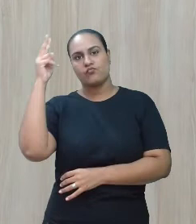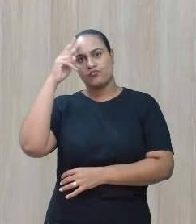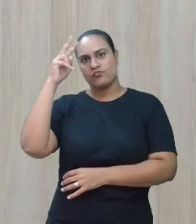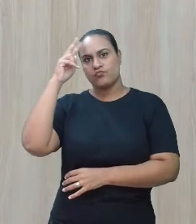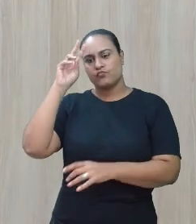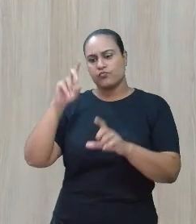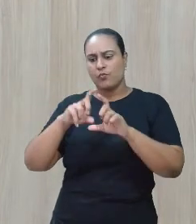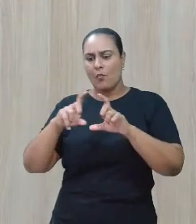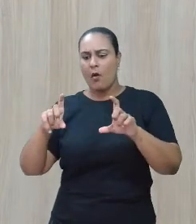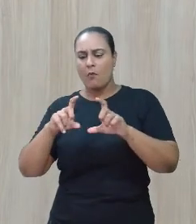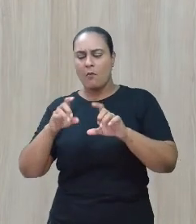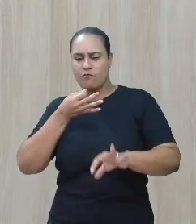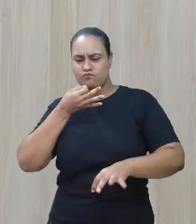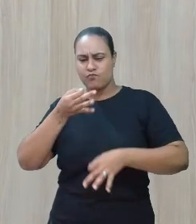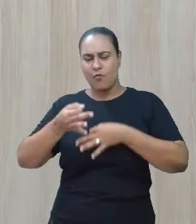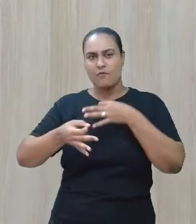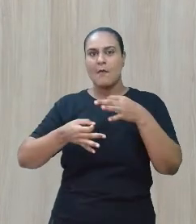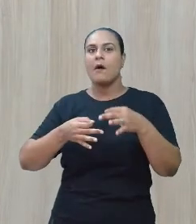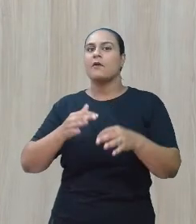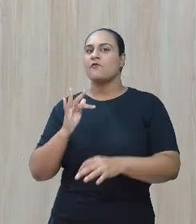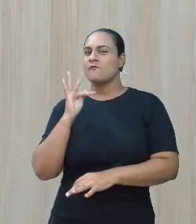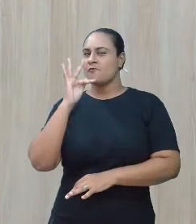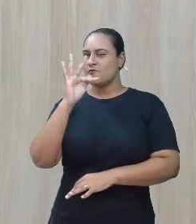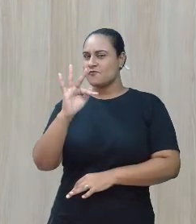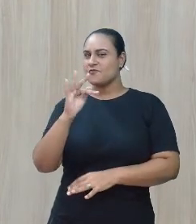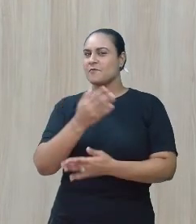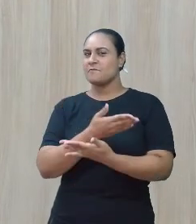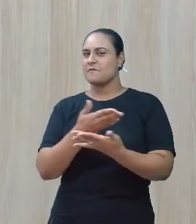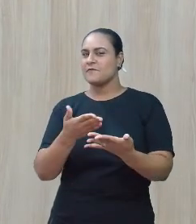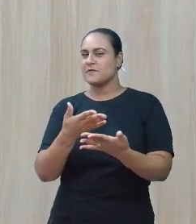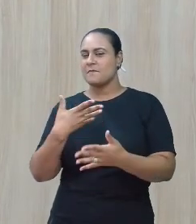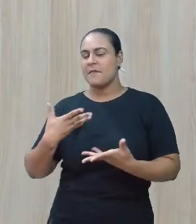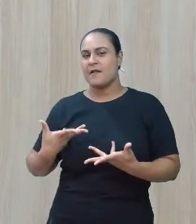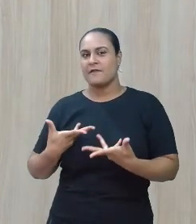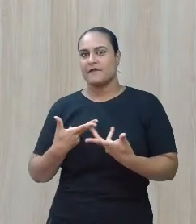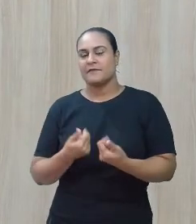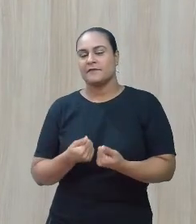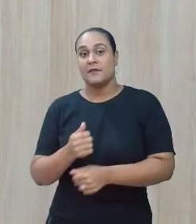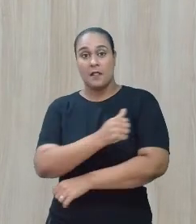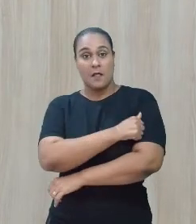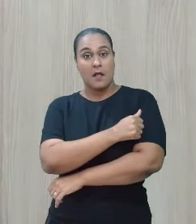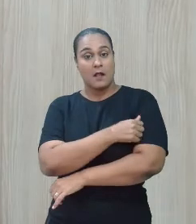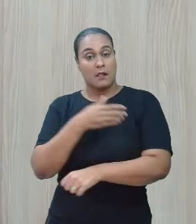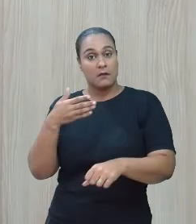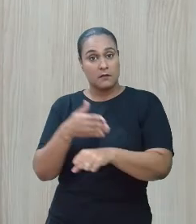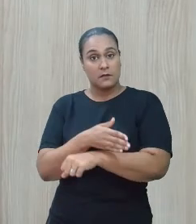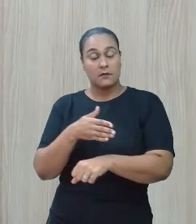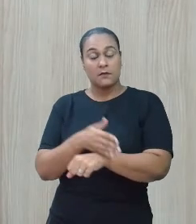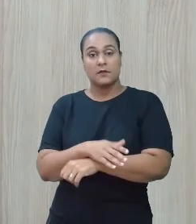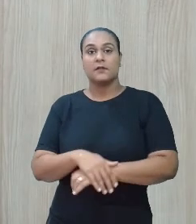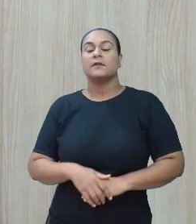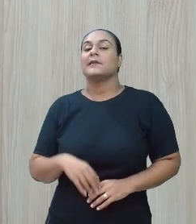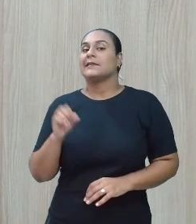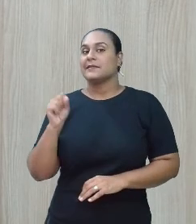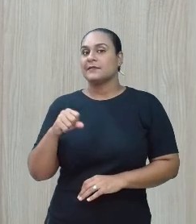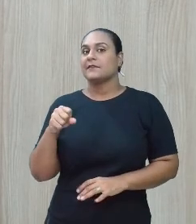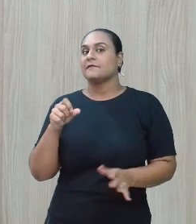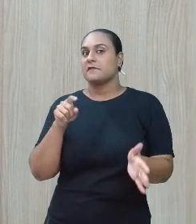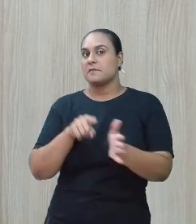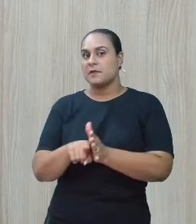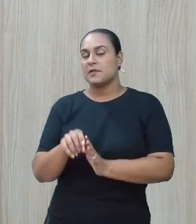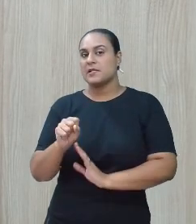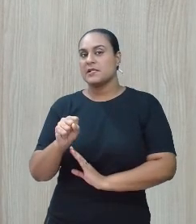aí tem um grande futuro promissor para vocês. Tem alguém interagindo aí, professora? Então, eu fiz a pergunta, né,